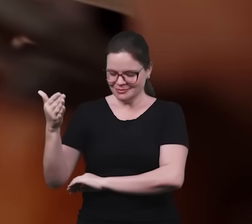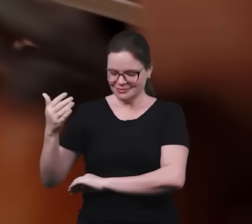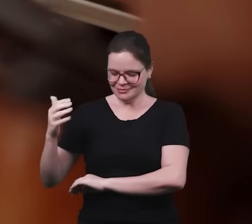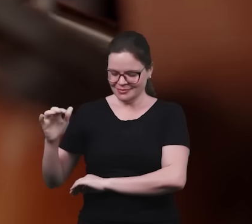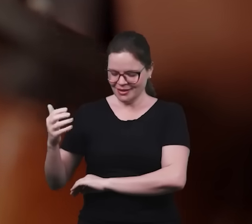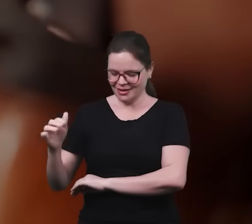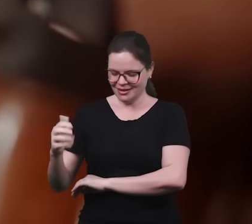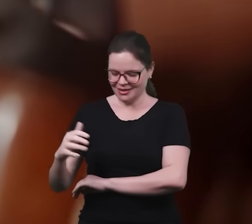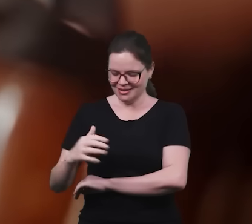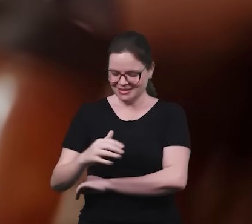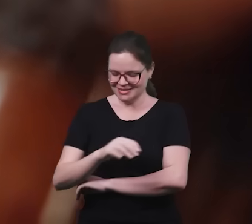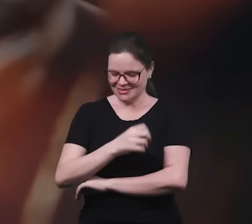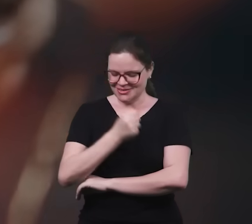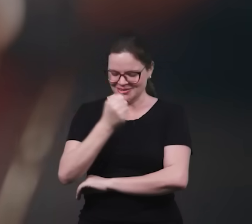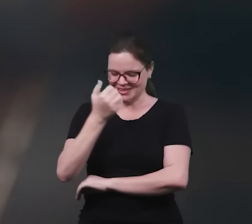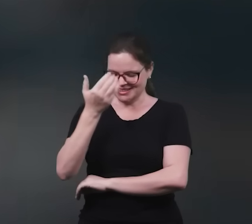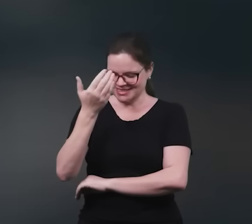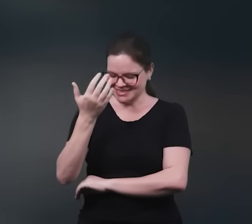pois em